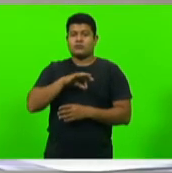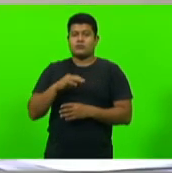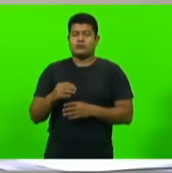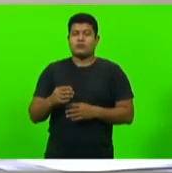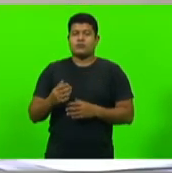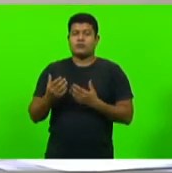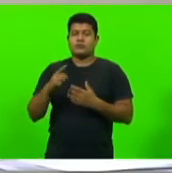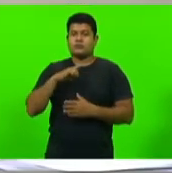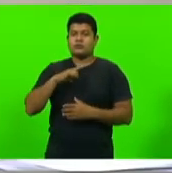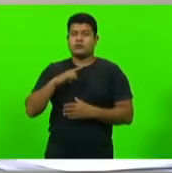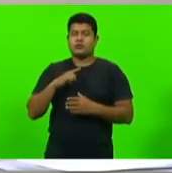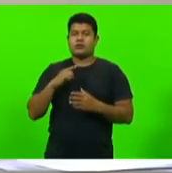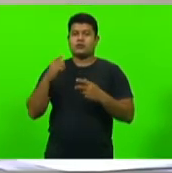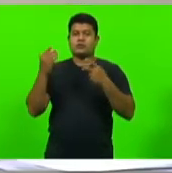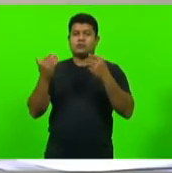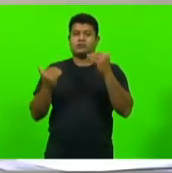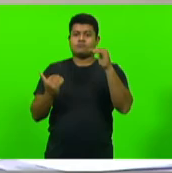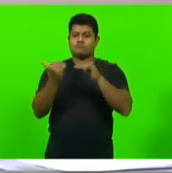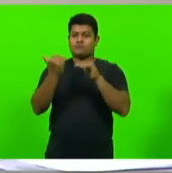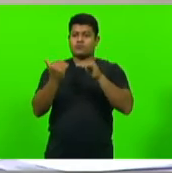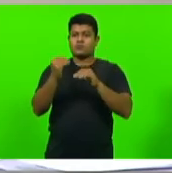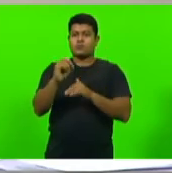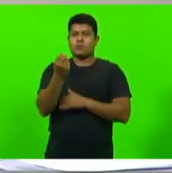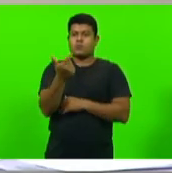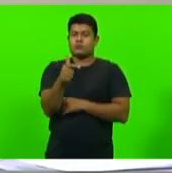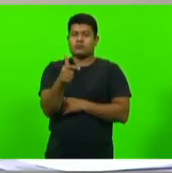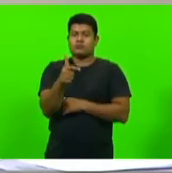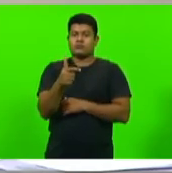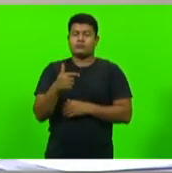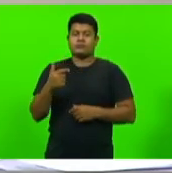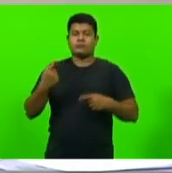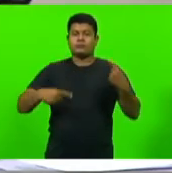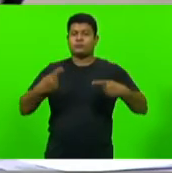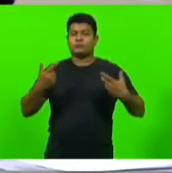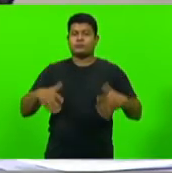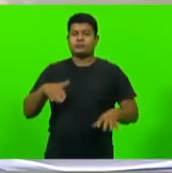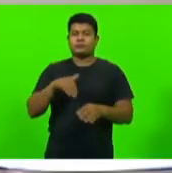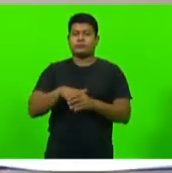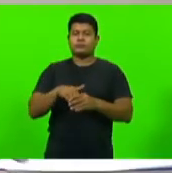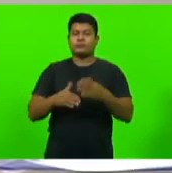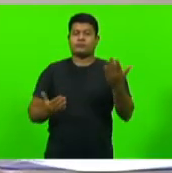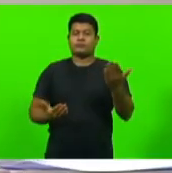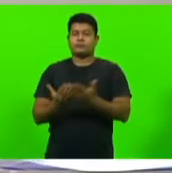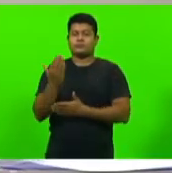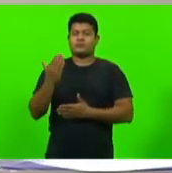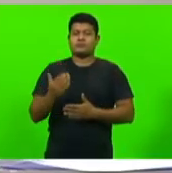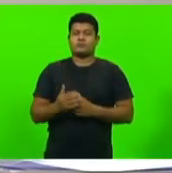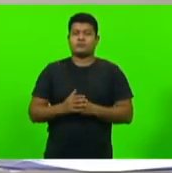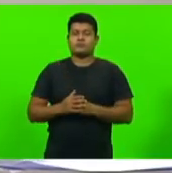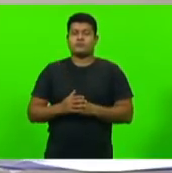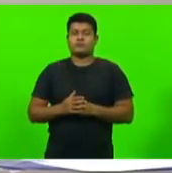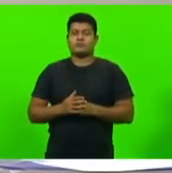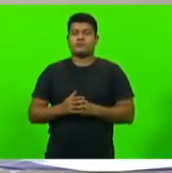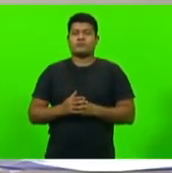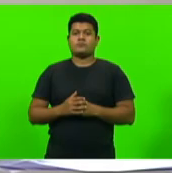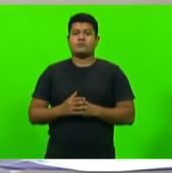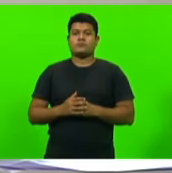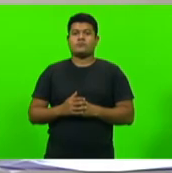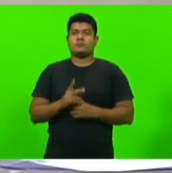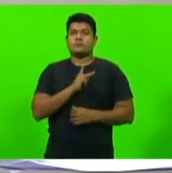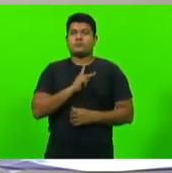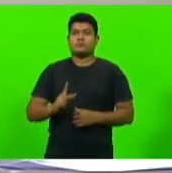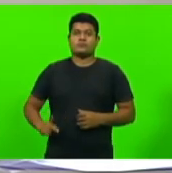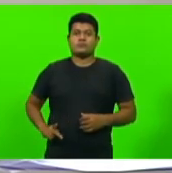remuneratória. Em discussão, em votação, aprovado. Esta